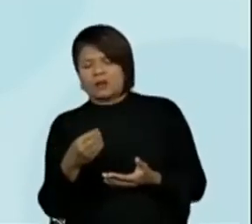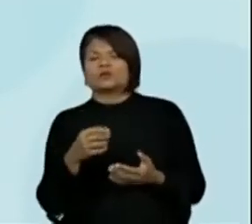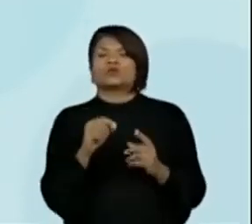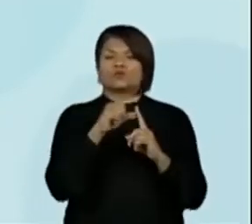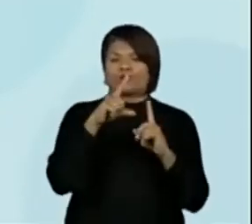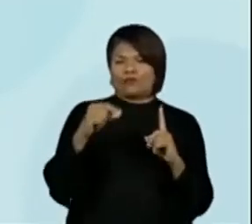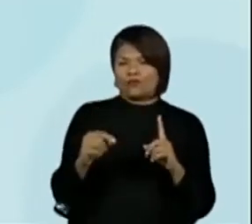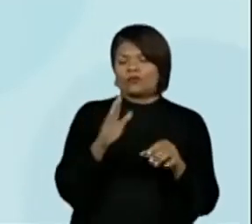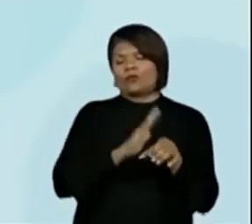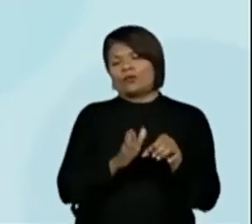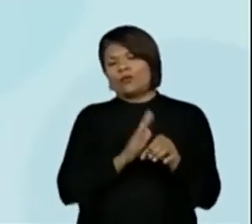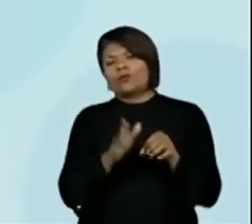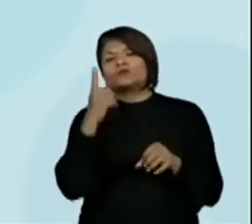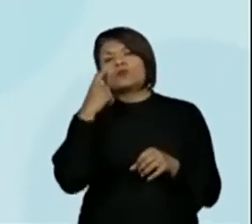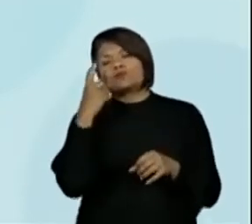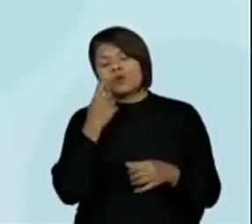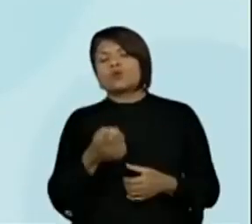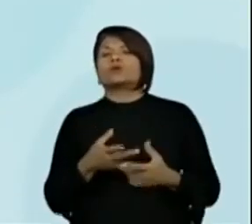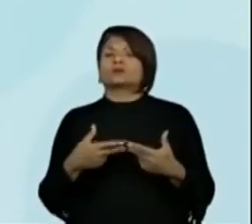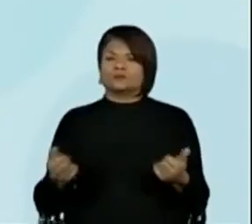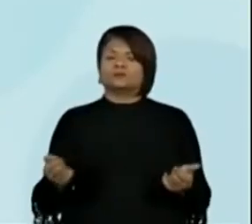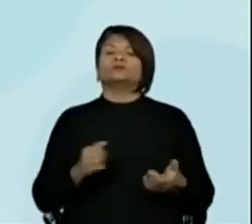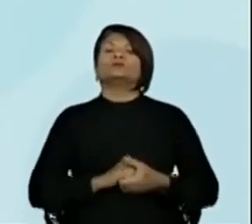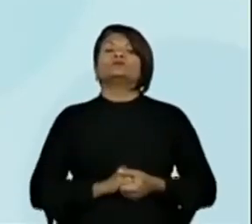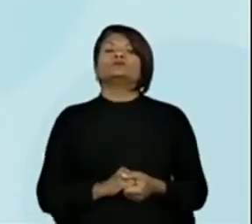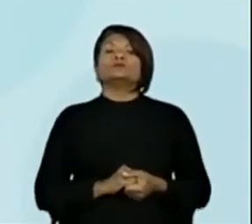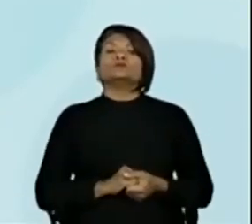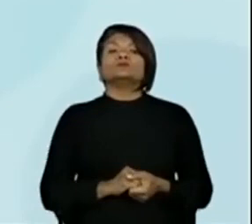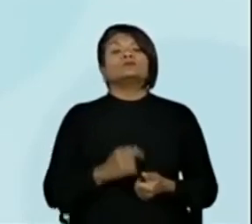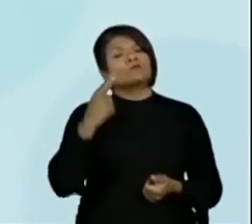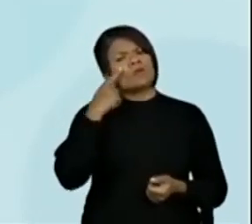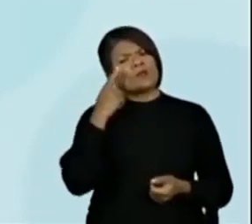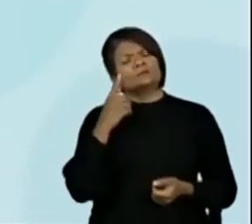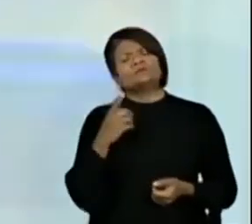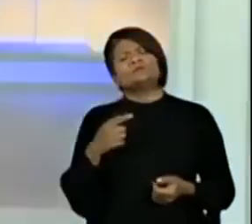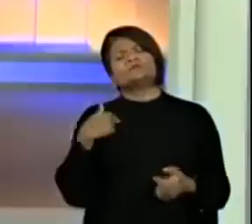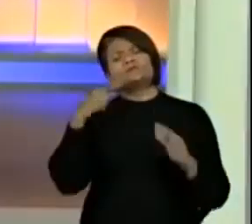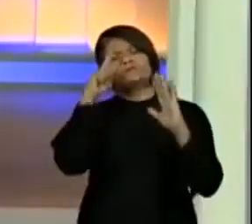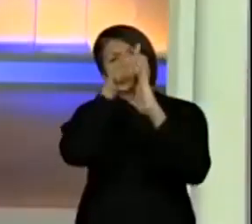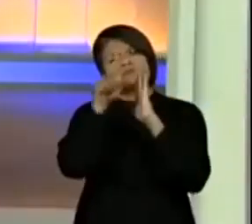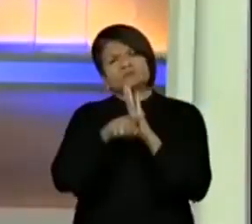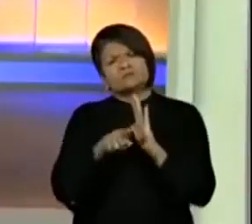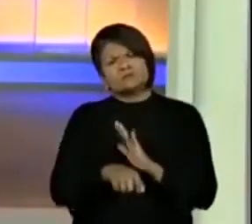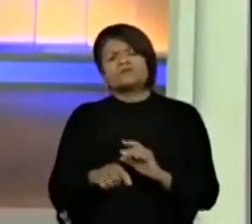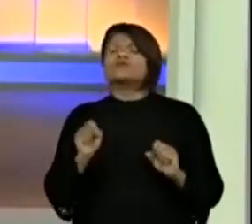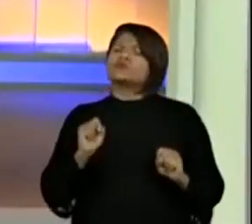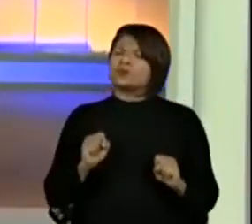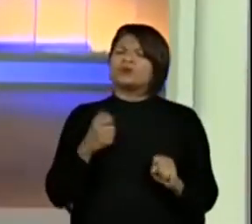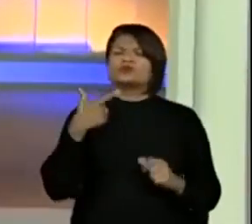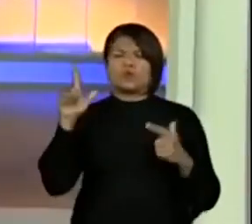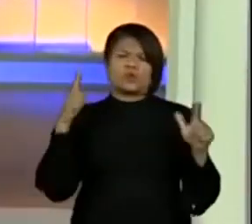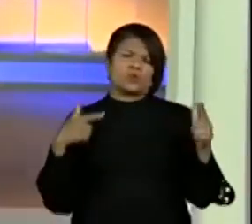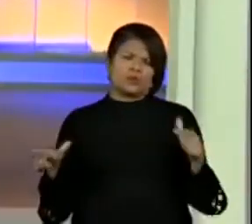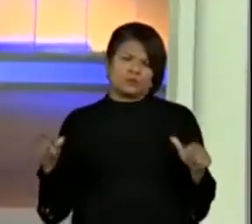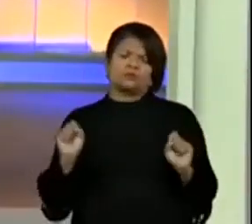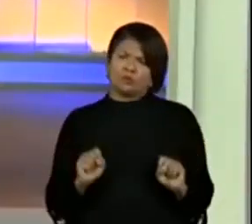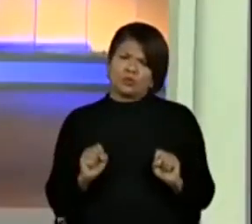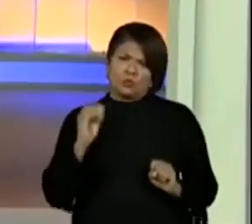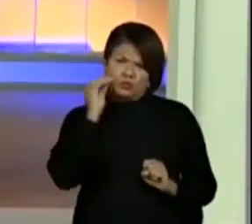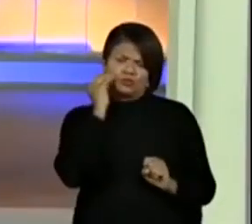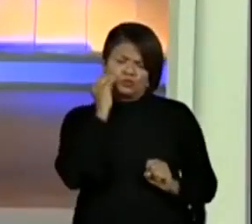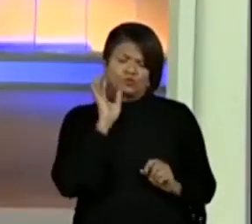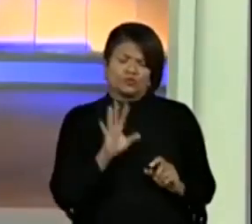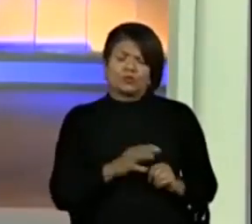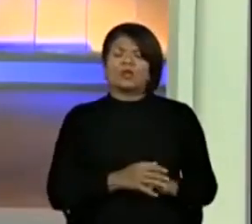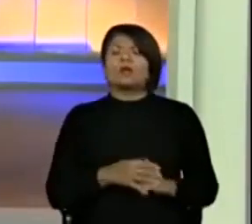as rodelas de cebola e por aí vai. Veja bem, eu coloquei essas perguntas, mas poderiam ser outras, para ajudar a gente a